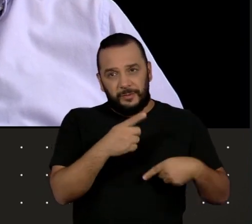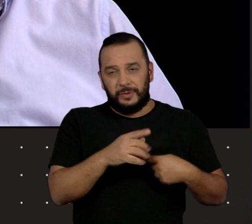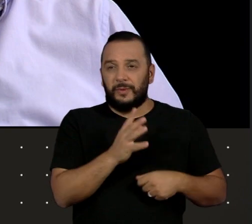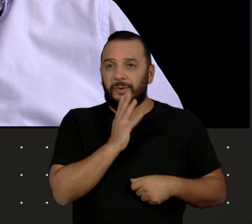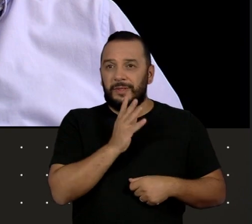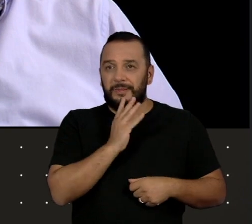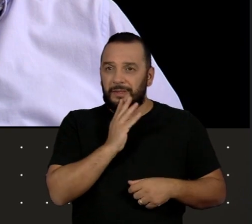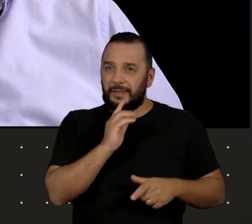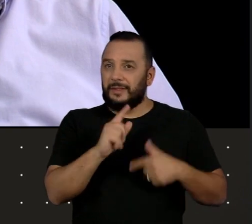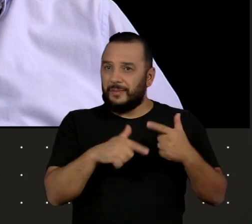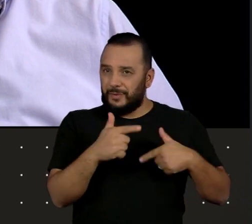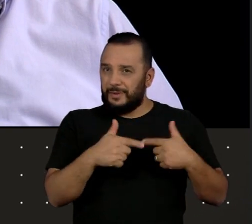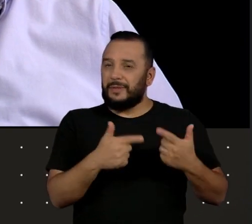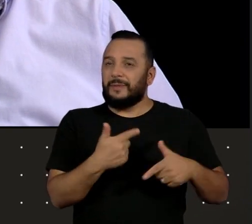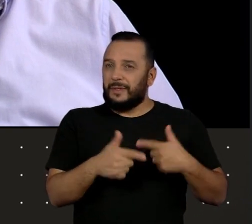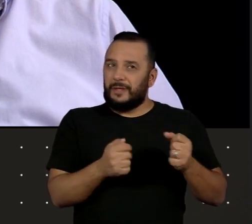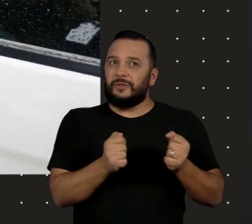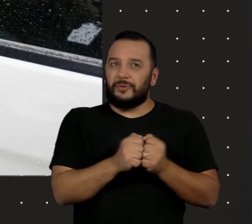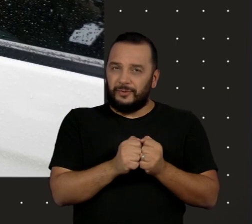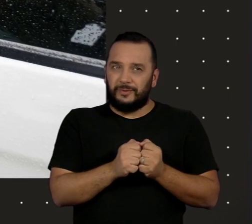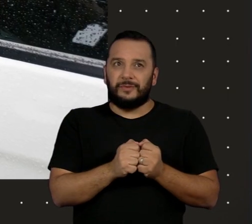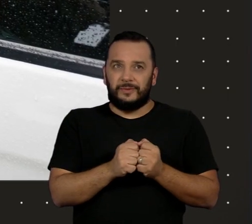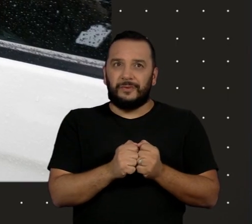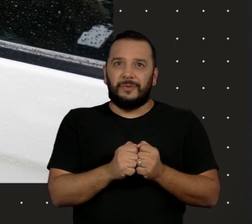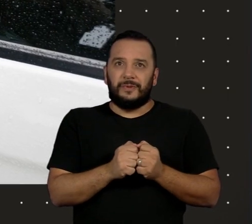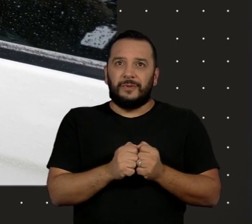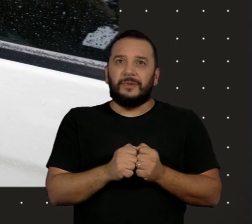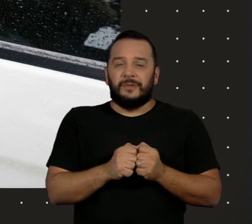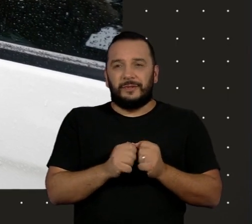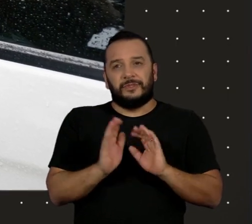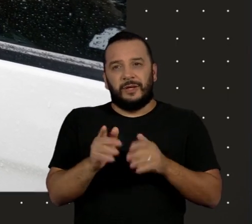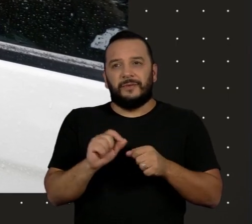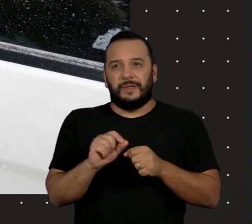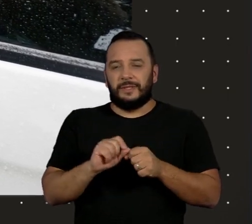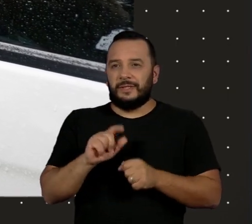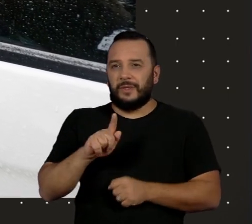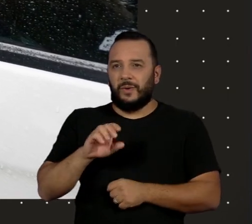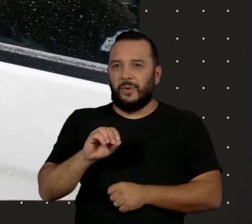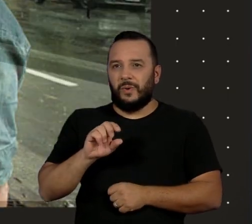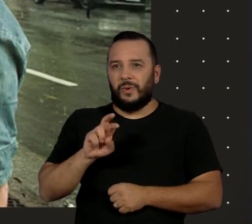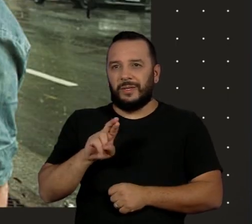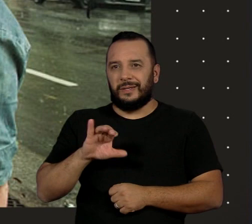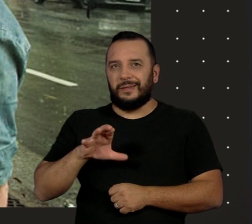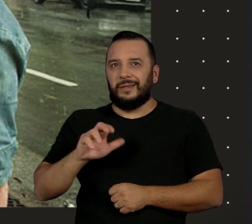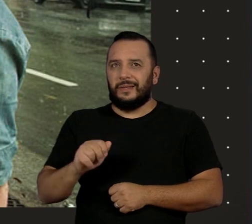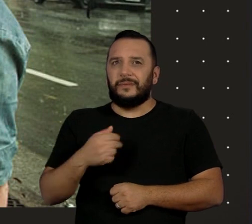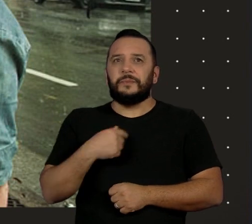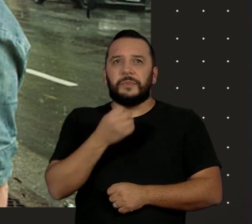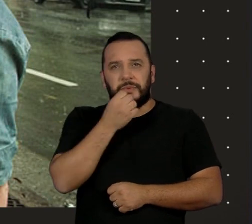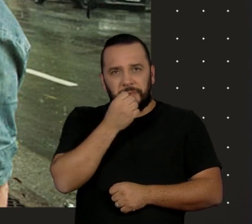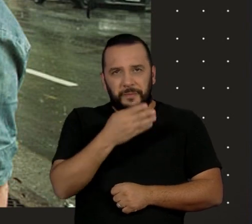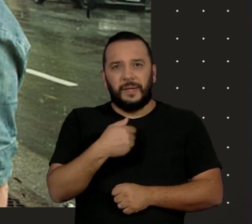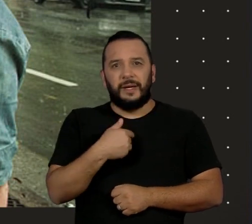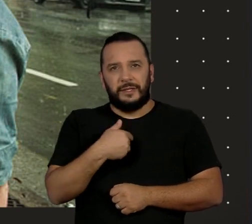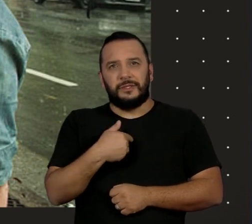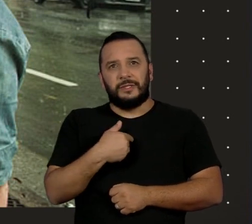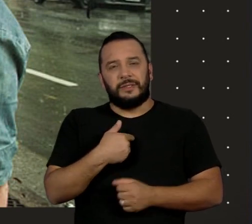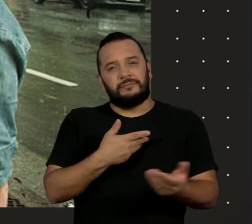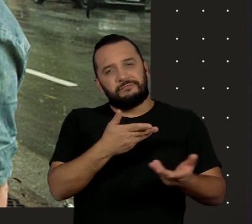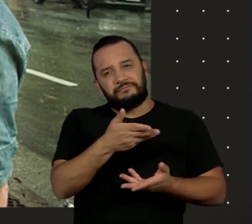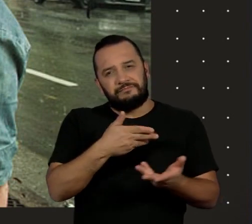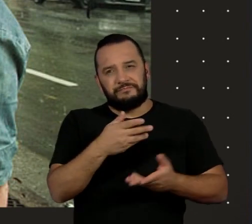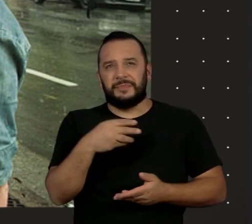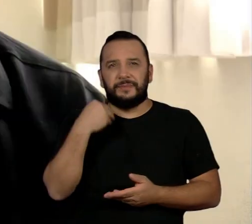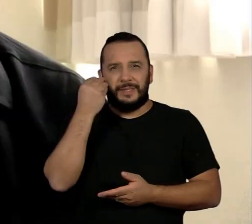sugestão do produtor, ele fazia o Gorila. A gente se entendeu muito, no processo, a gente